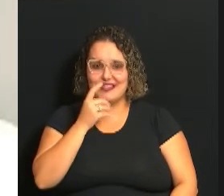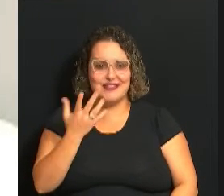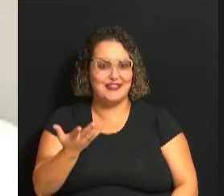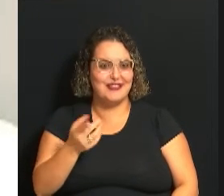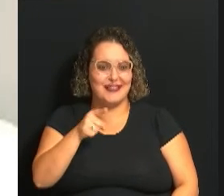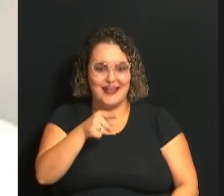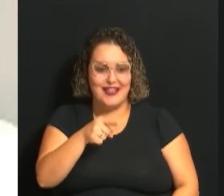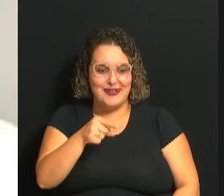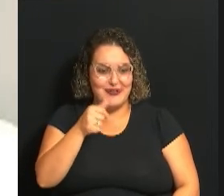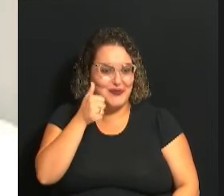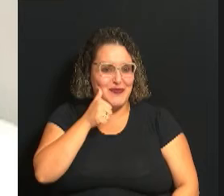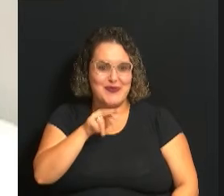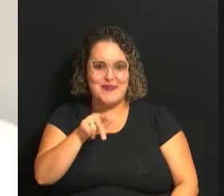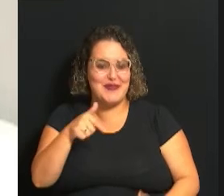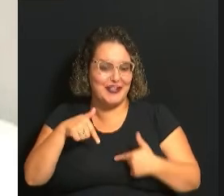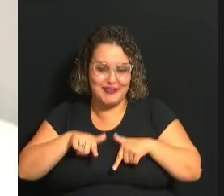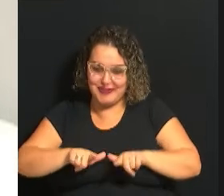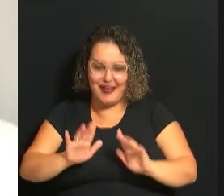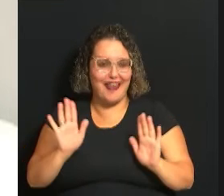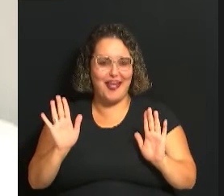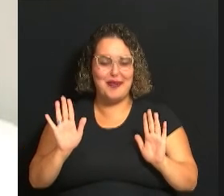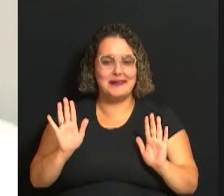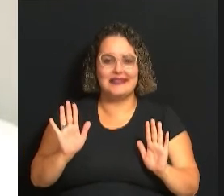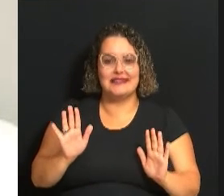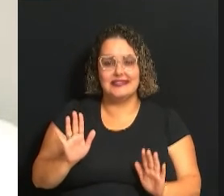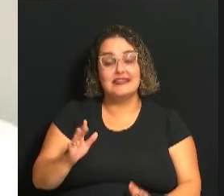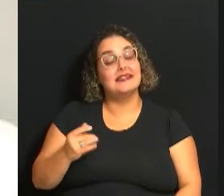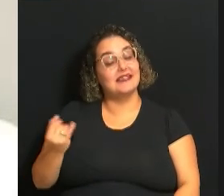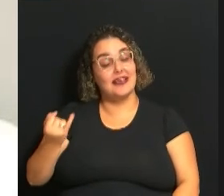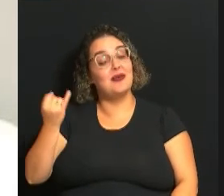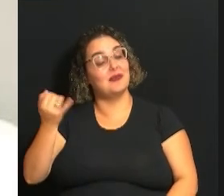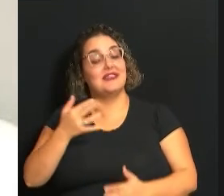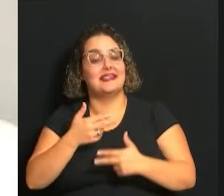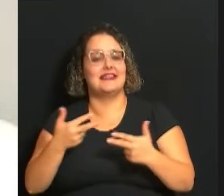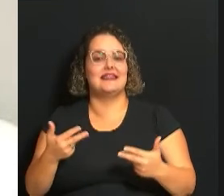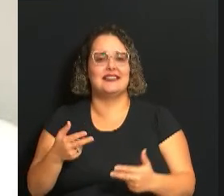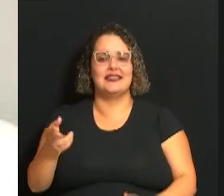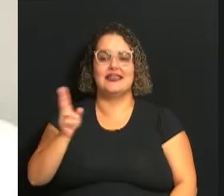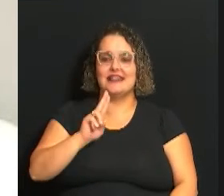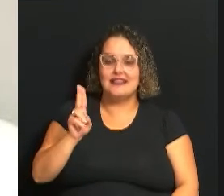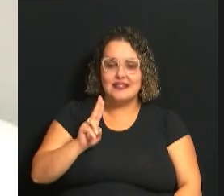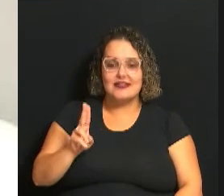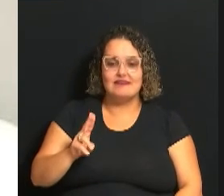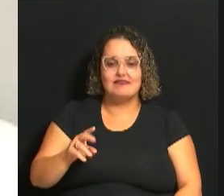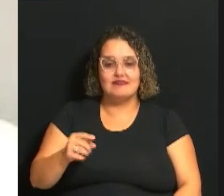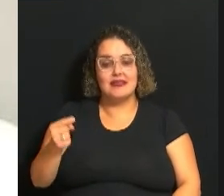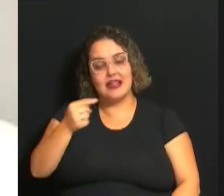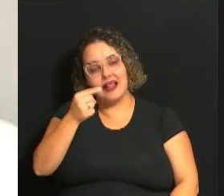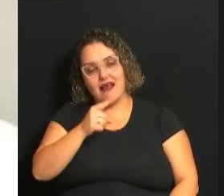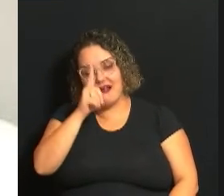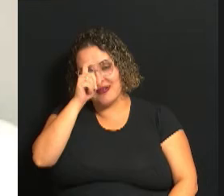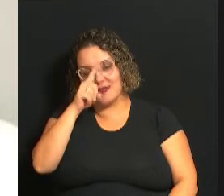gêmea. Então, é muito interessante isso. Então, esse nome veio desde lá do hospital, e aí depois só que eu